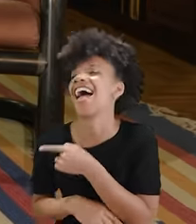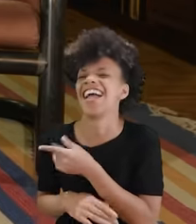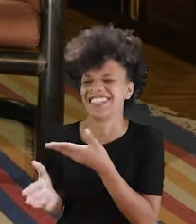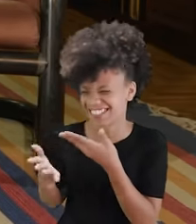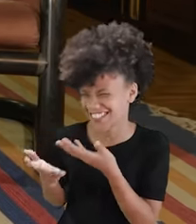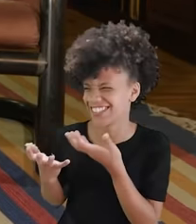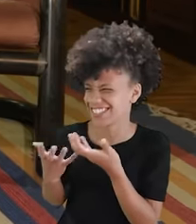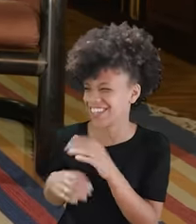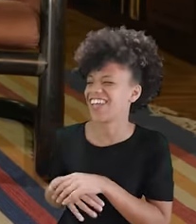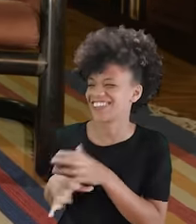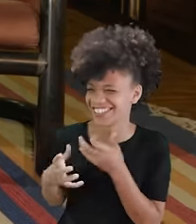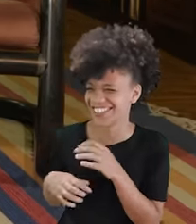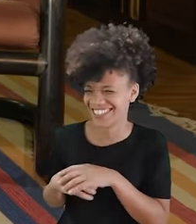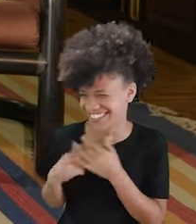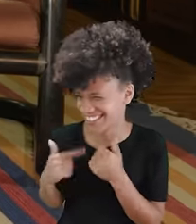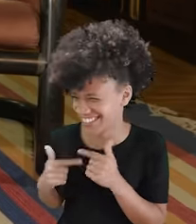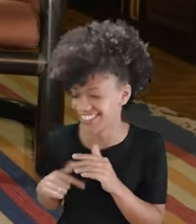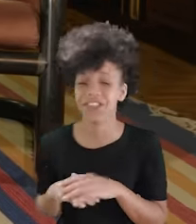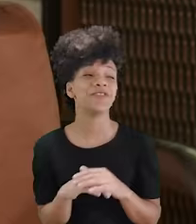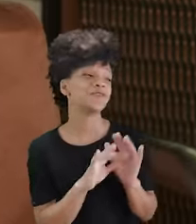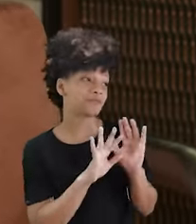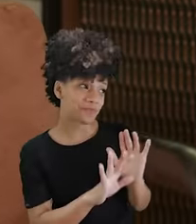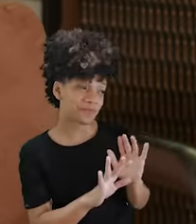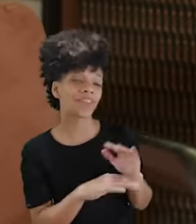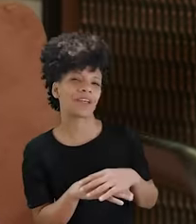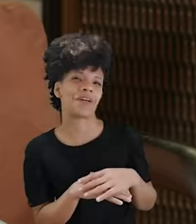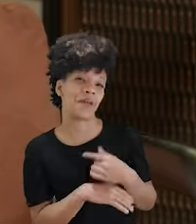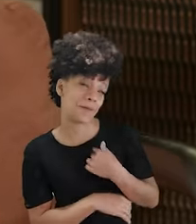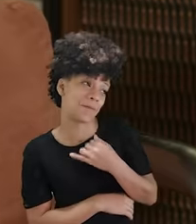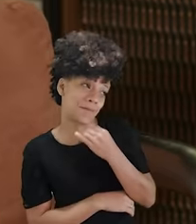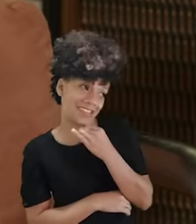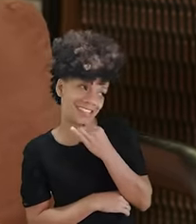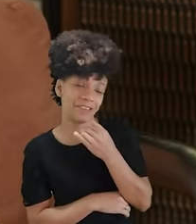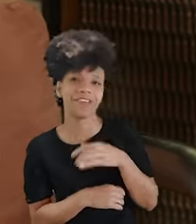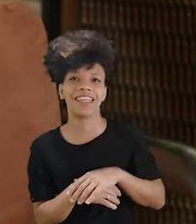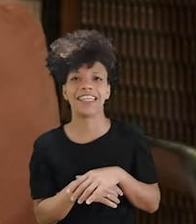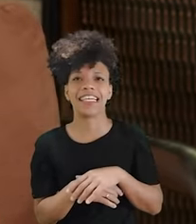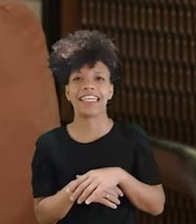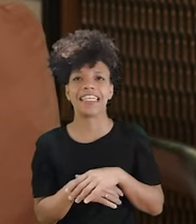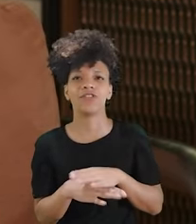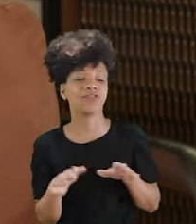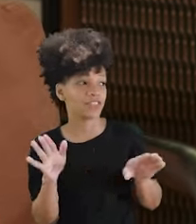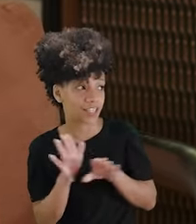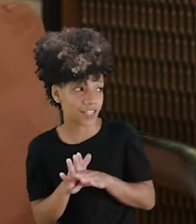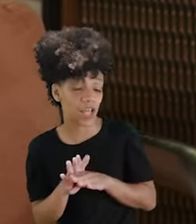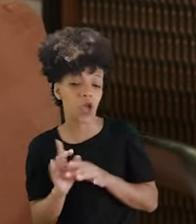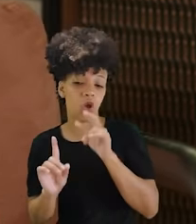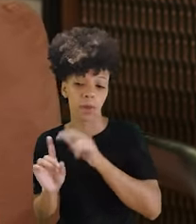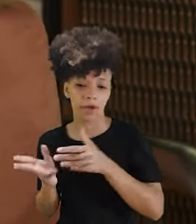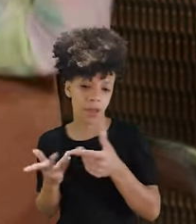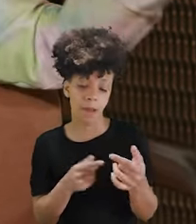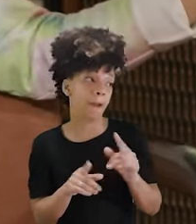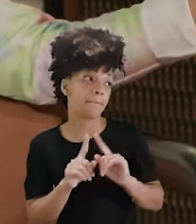aí que você quer Eu por exemplo Quando entrei como